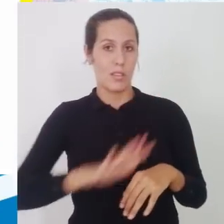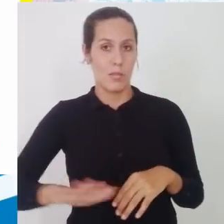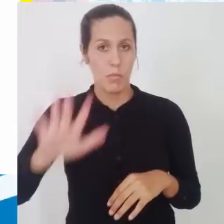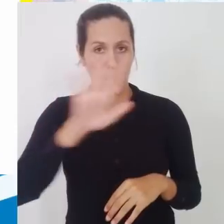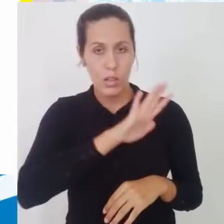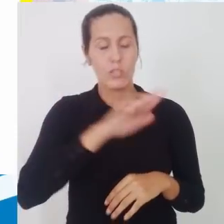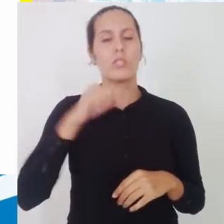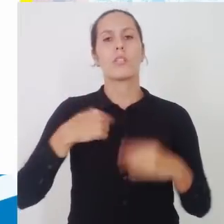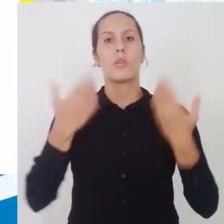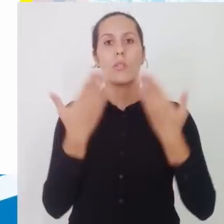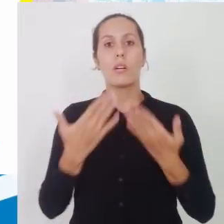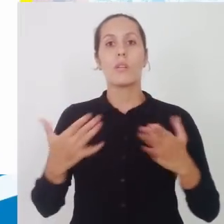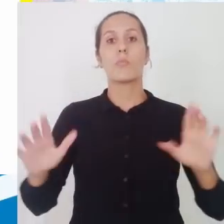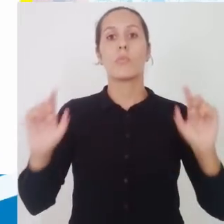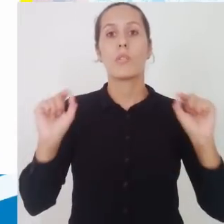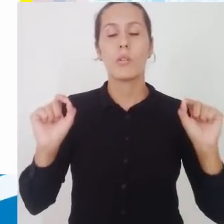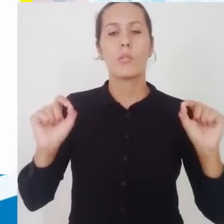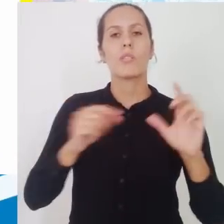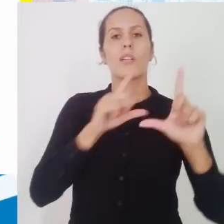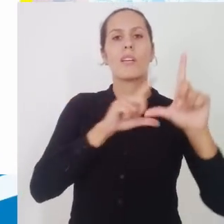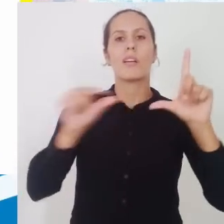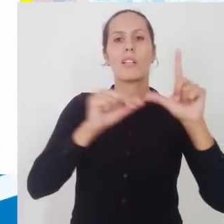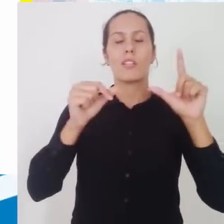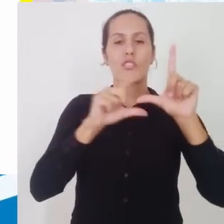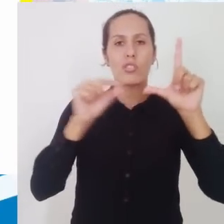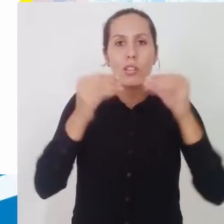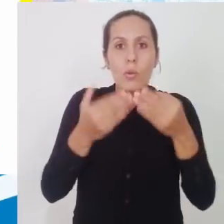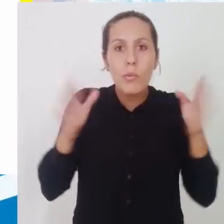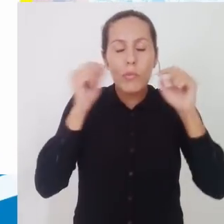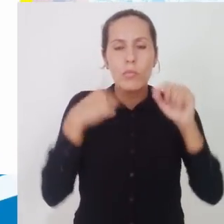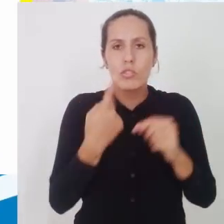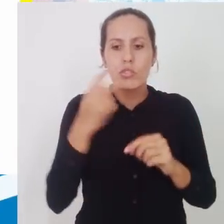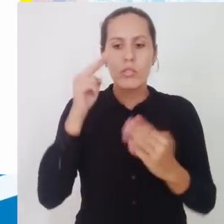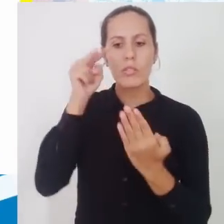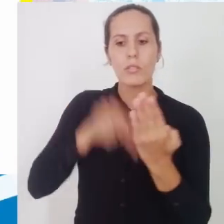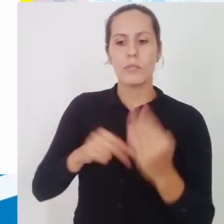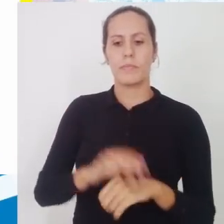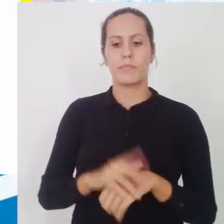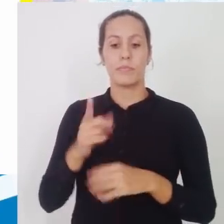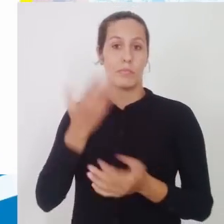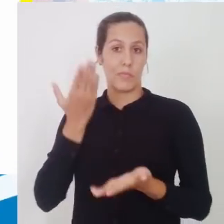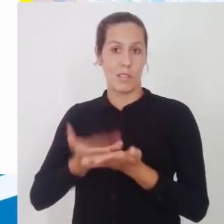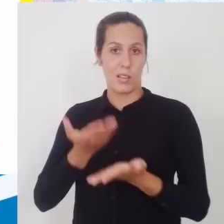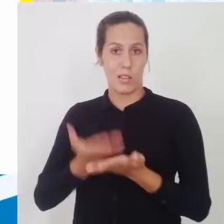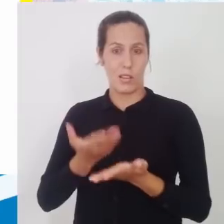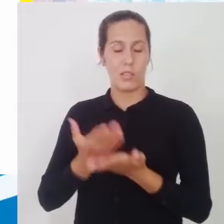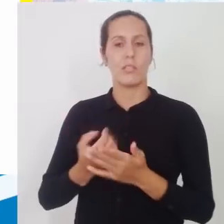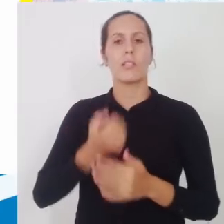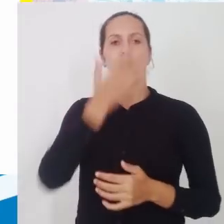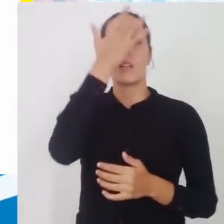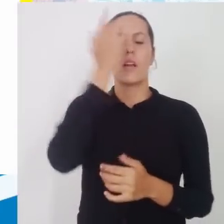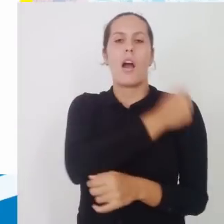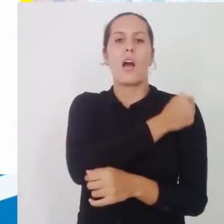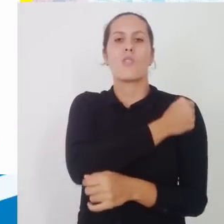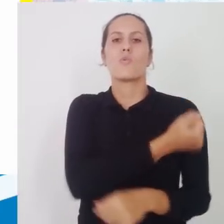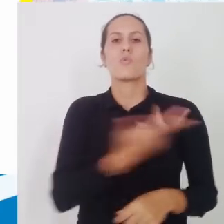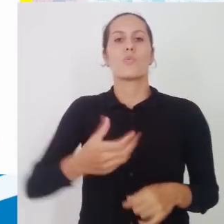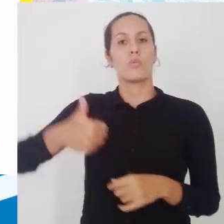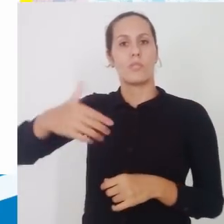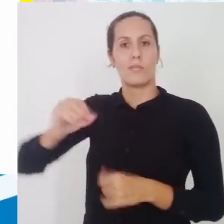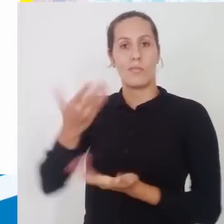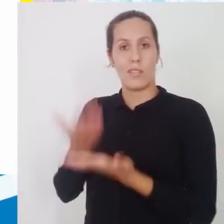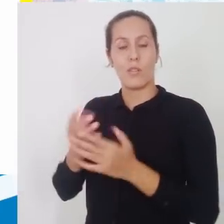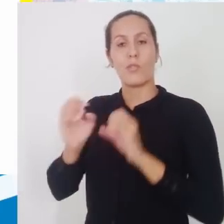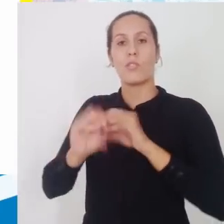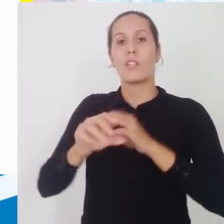perguntas. Dá uma olhada. Qual é a finalidade desse texto? Por que ele foi produzido? Bom, a finalidade